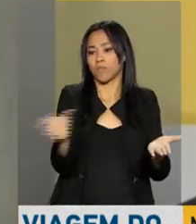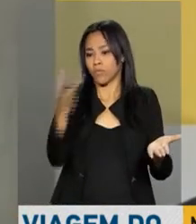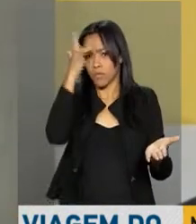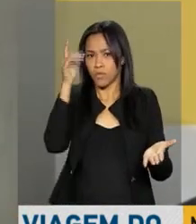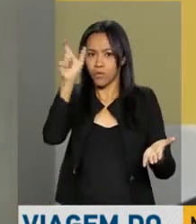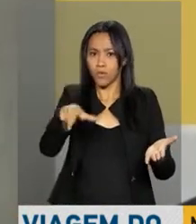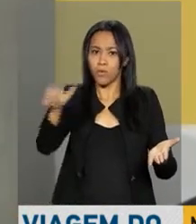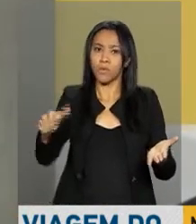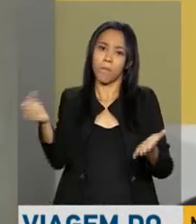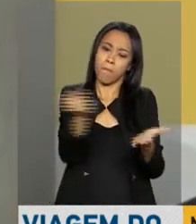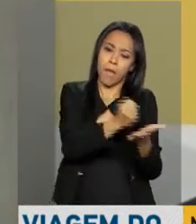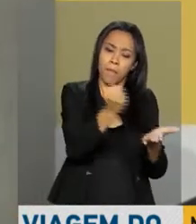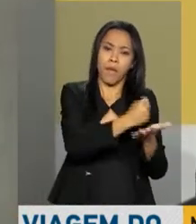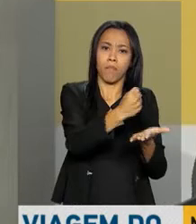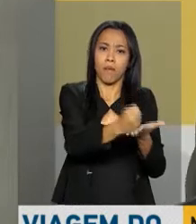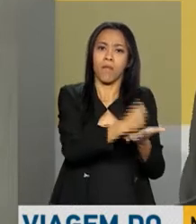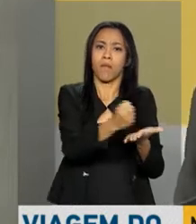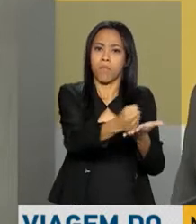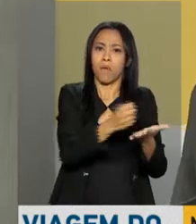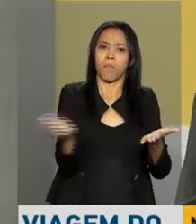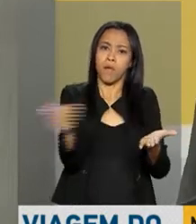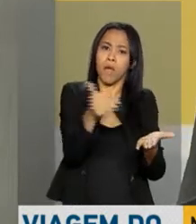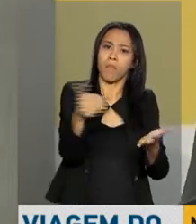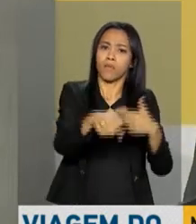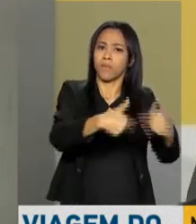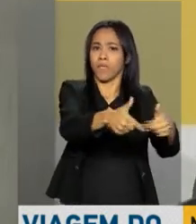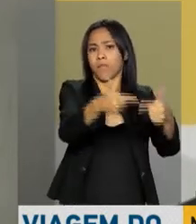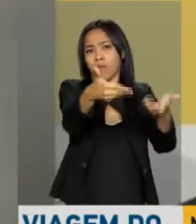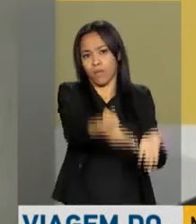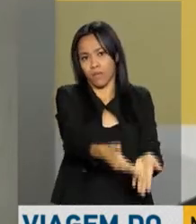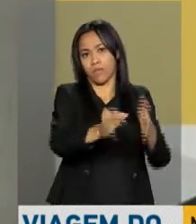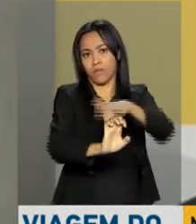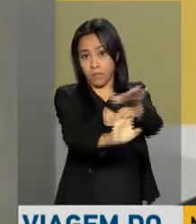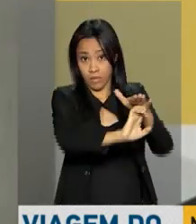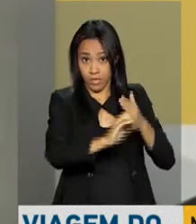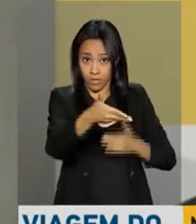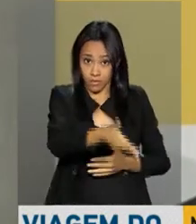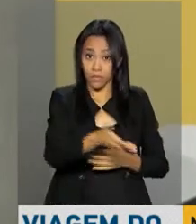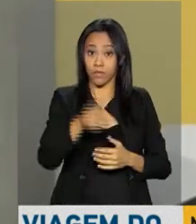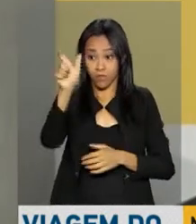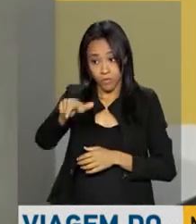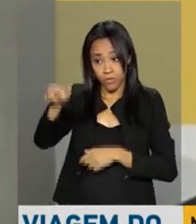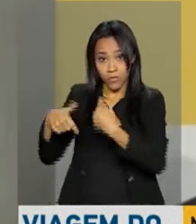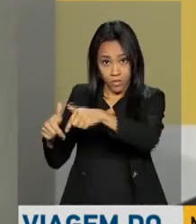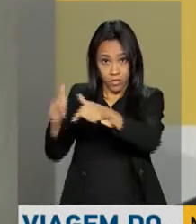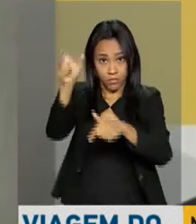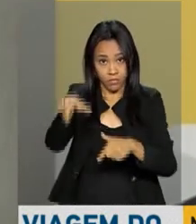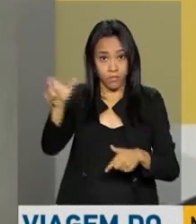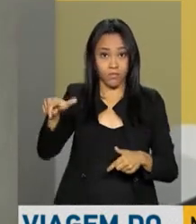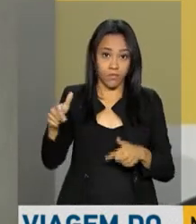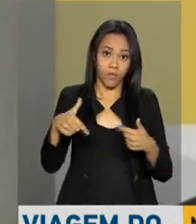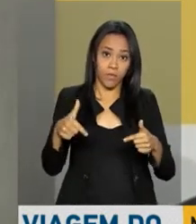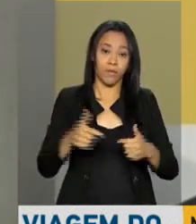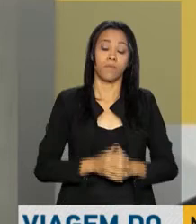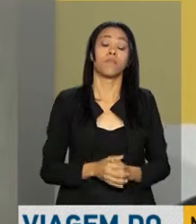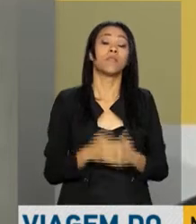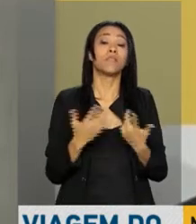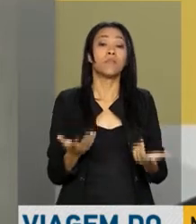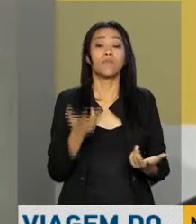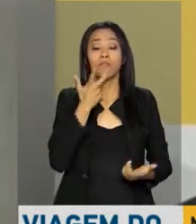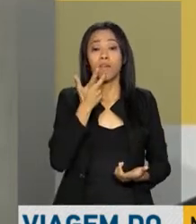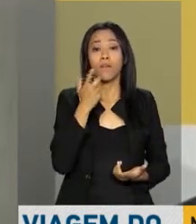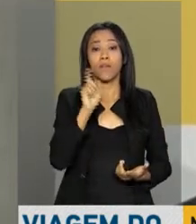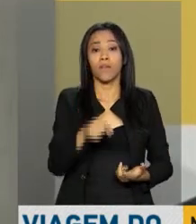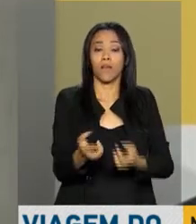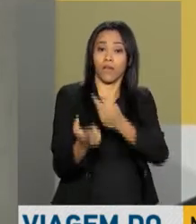empresários de outra parte portanto o que se nota muito claramente é que a responsabilidade